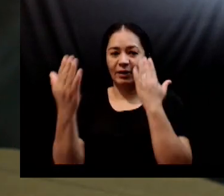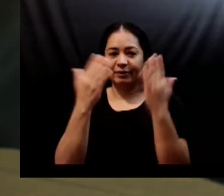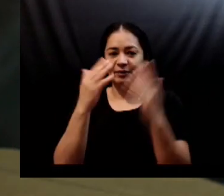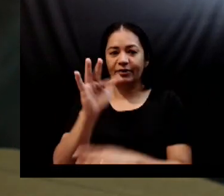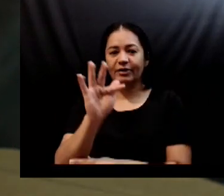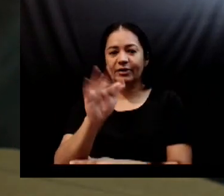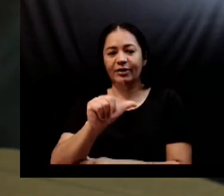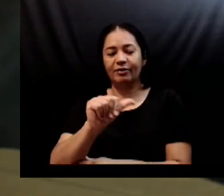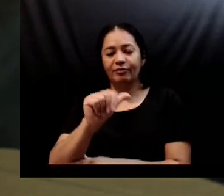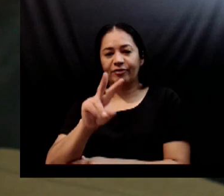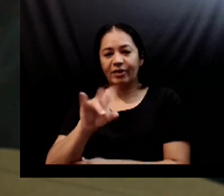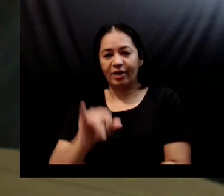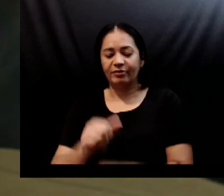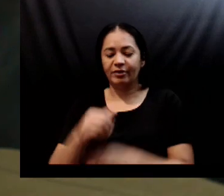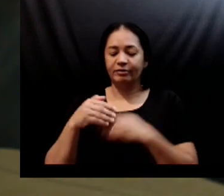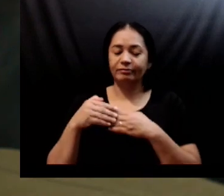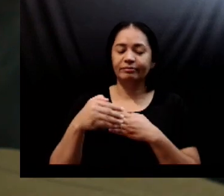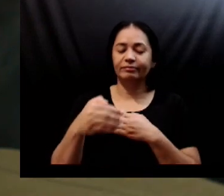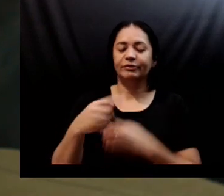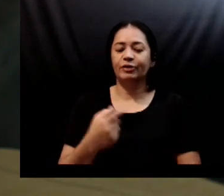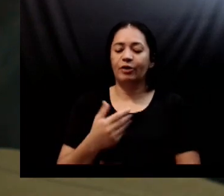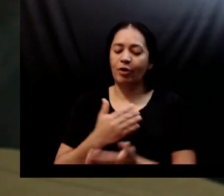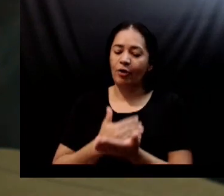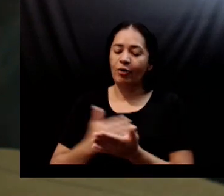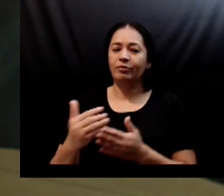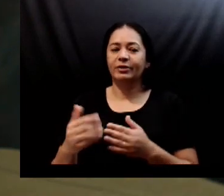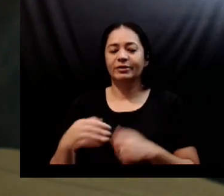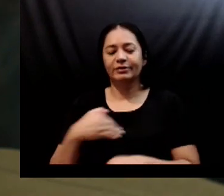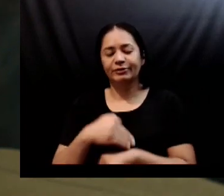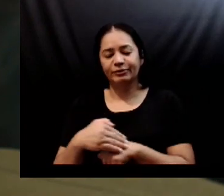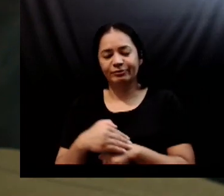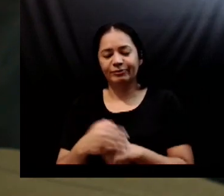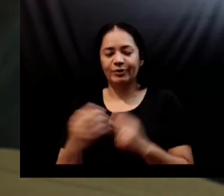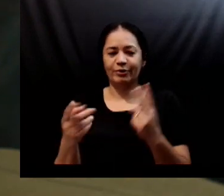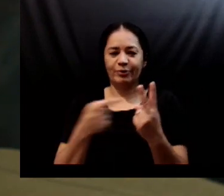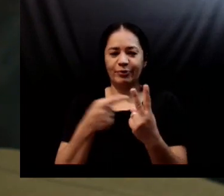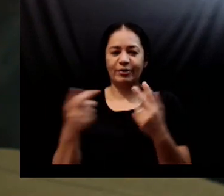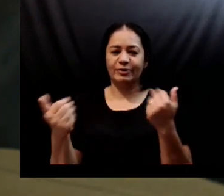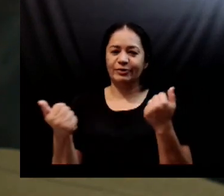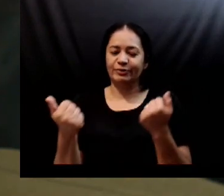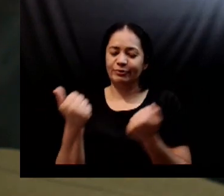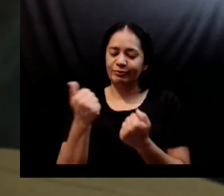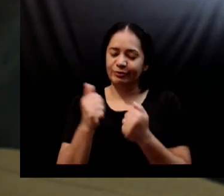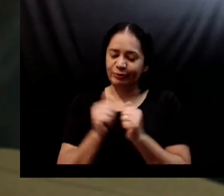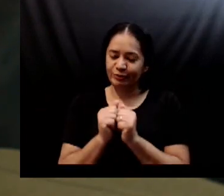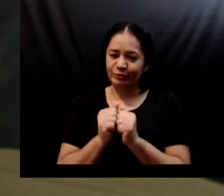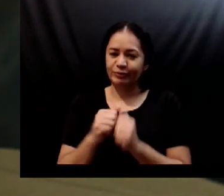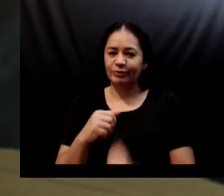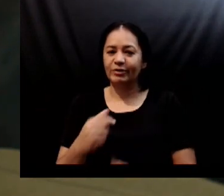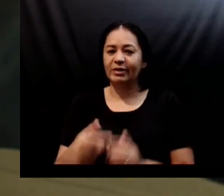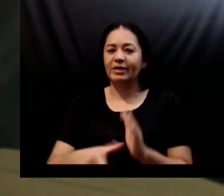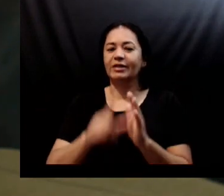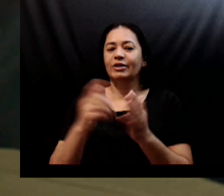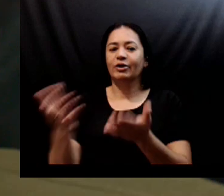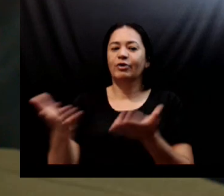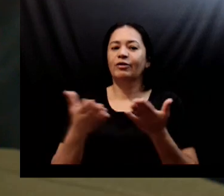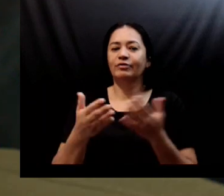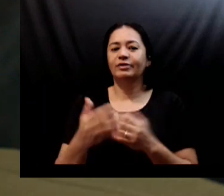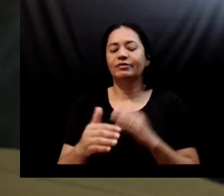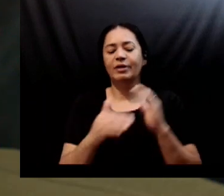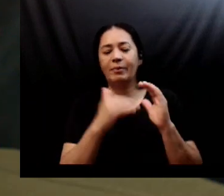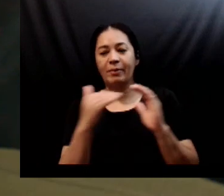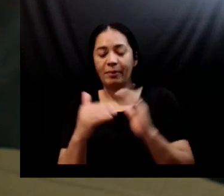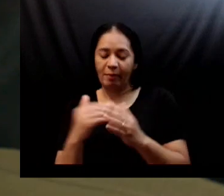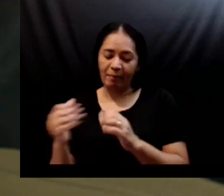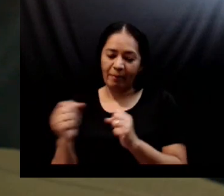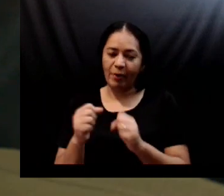a pouquinho a gente inicia a nossa conversa com as nossas convidadas. Mas antes eu quero te convidar para mandar uma mensagem para a gente. O WhatsApp está na tela